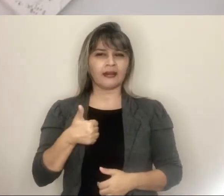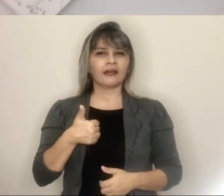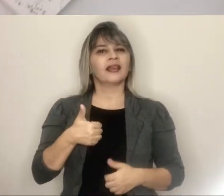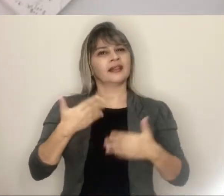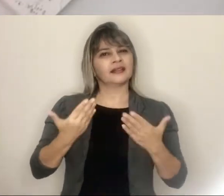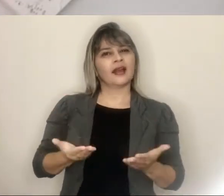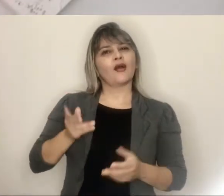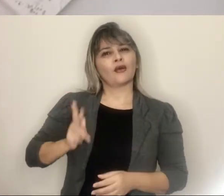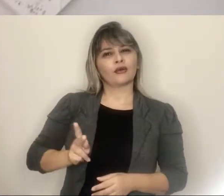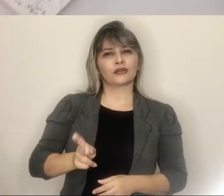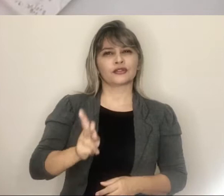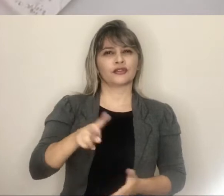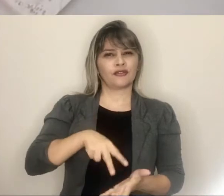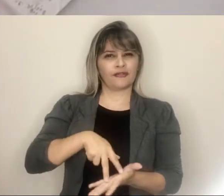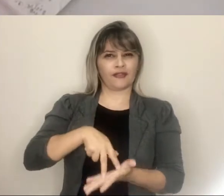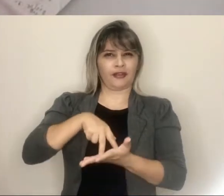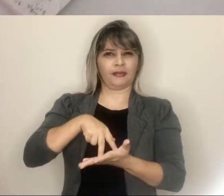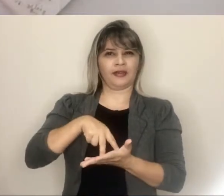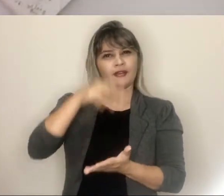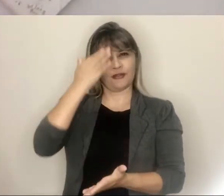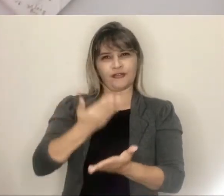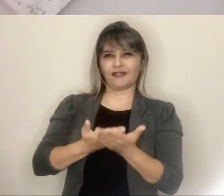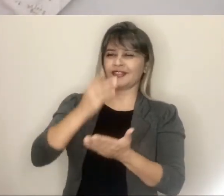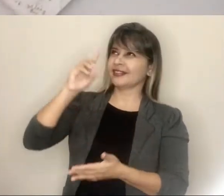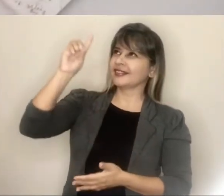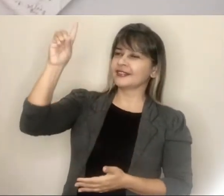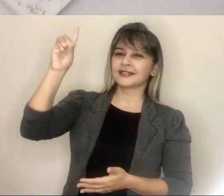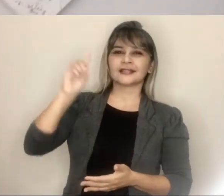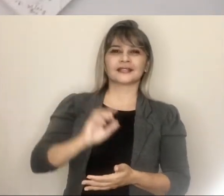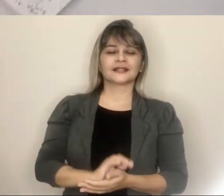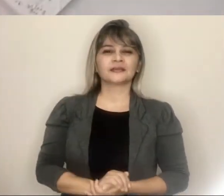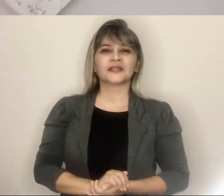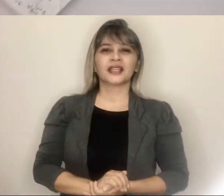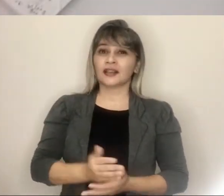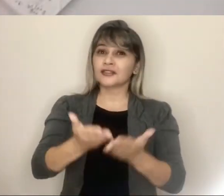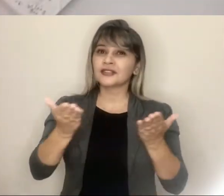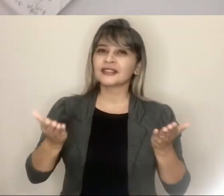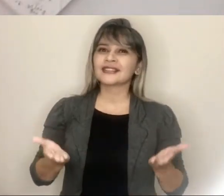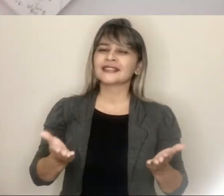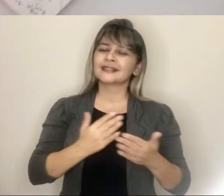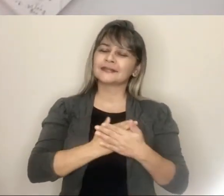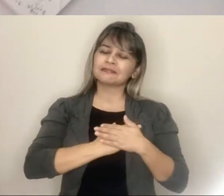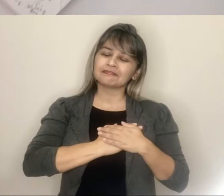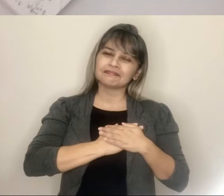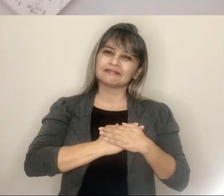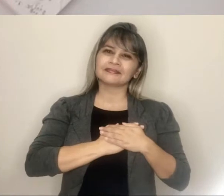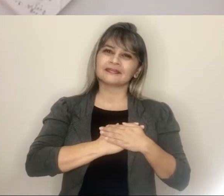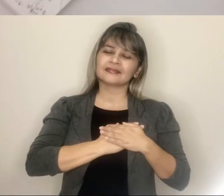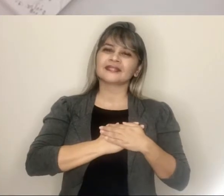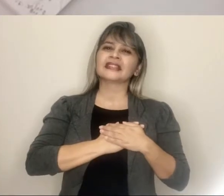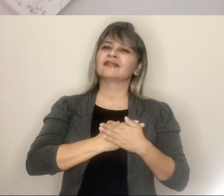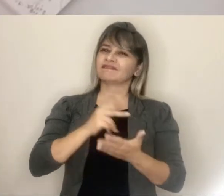se mantendo firme e confiante no nosso Deus. Meus queridos, é verdade que nesses últimos dias estamos